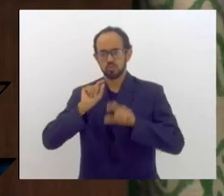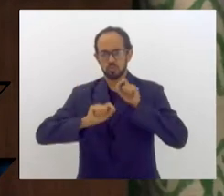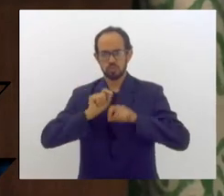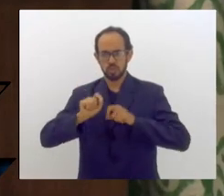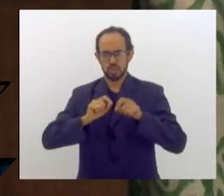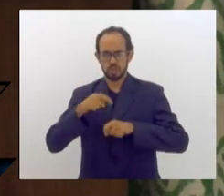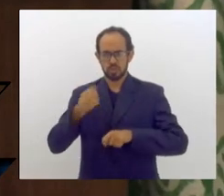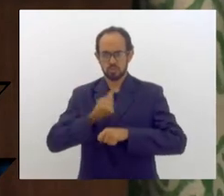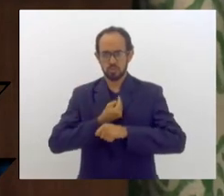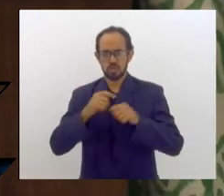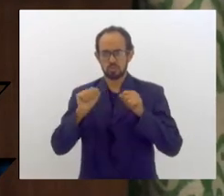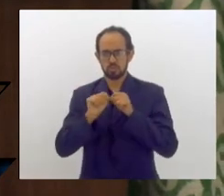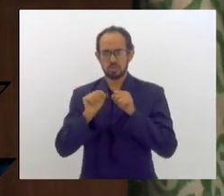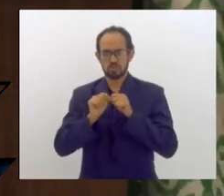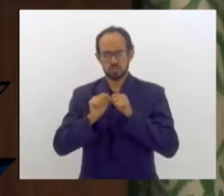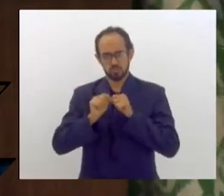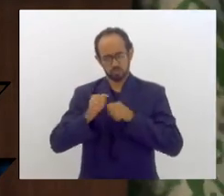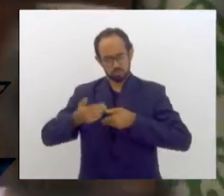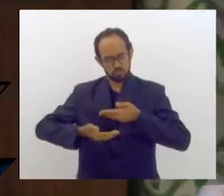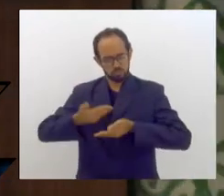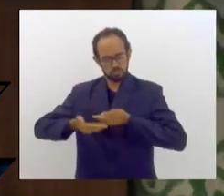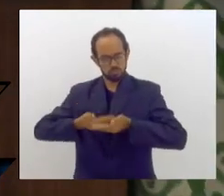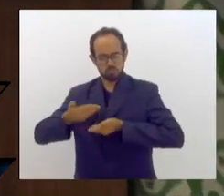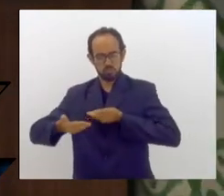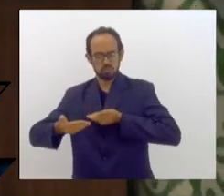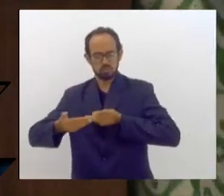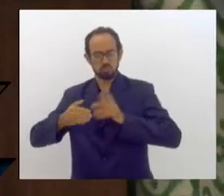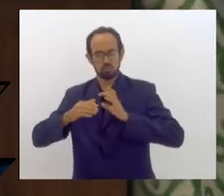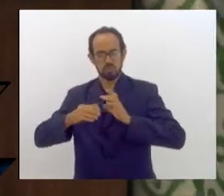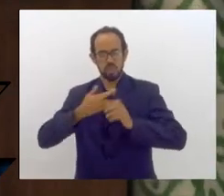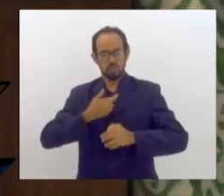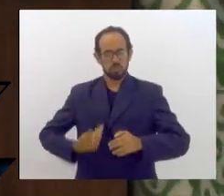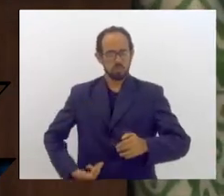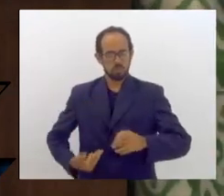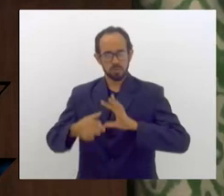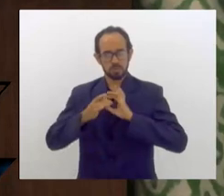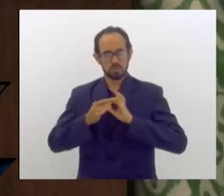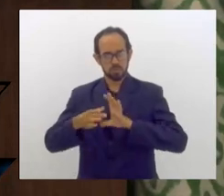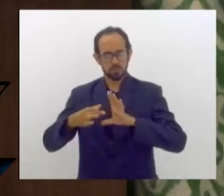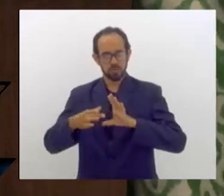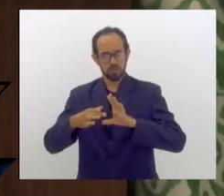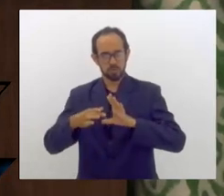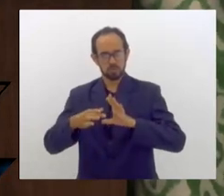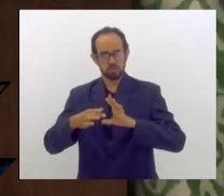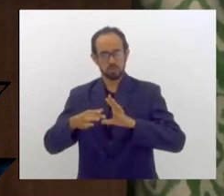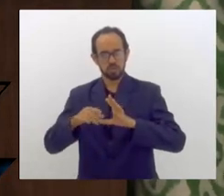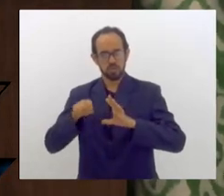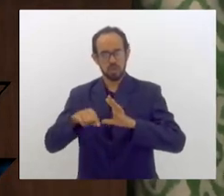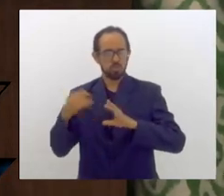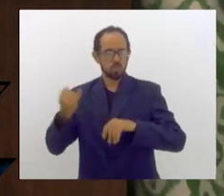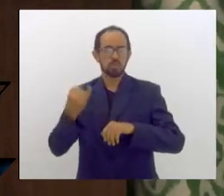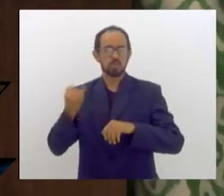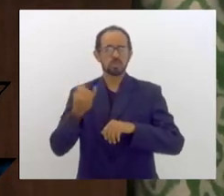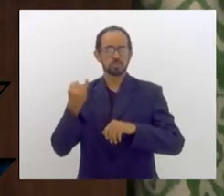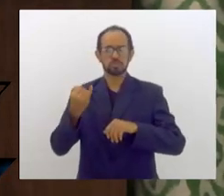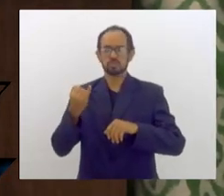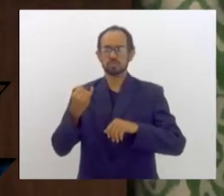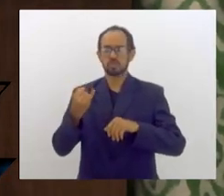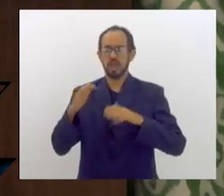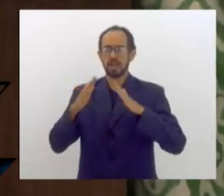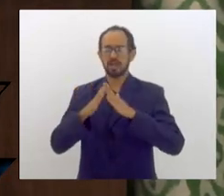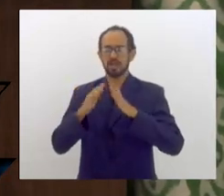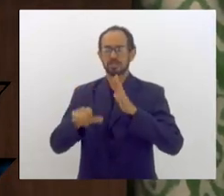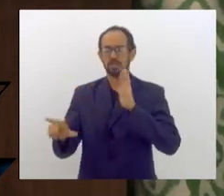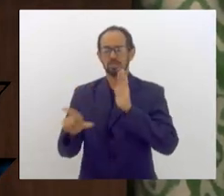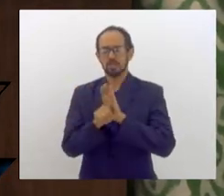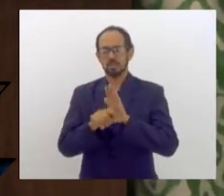ter uma dinâmica republicana e democrática é central, né? Essa casa de leis